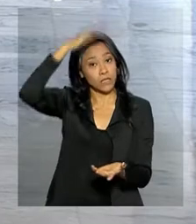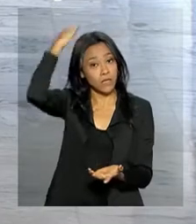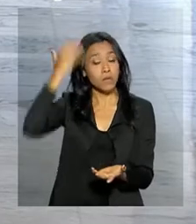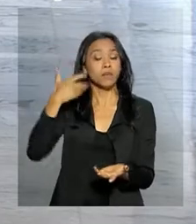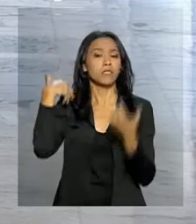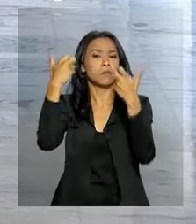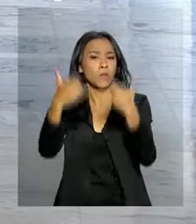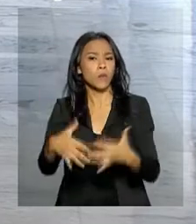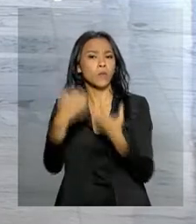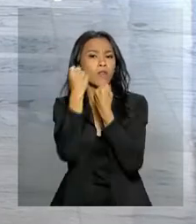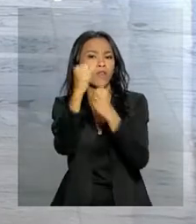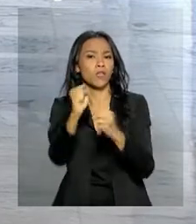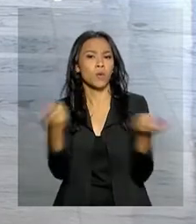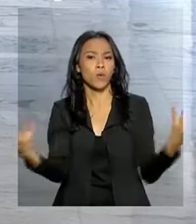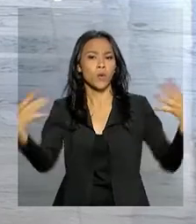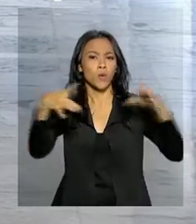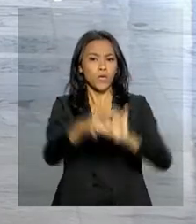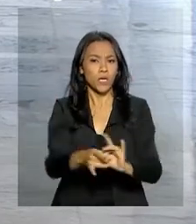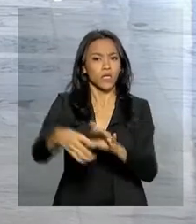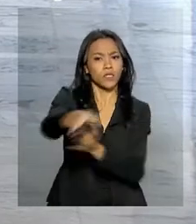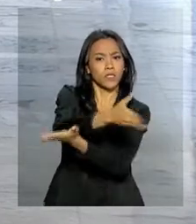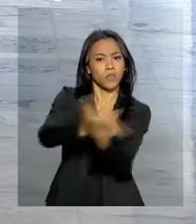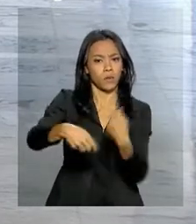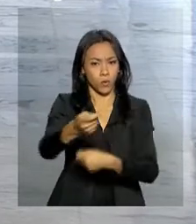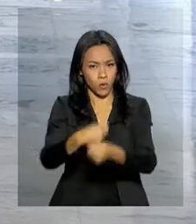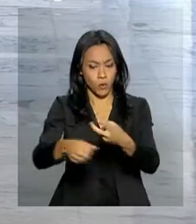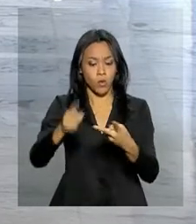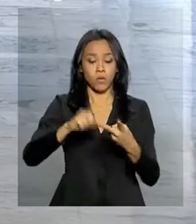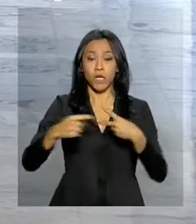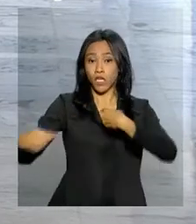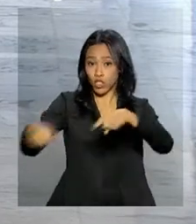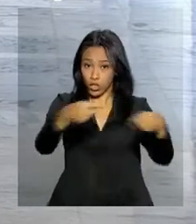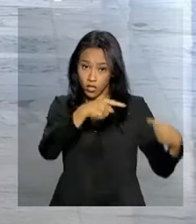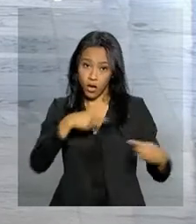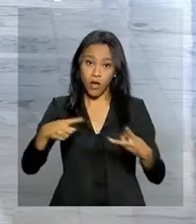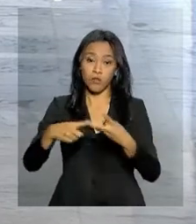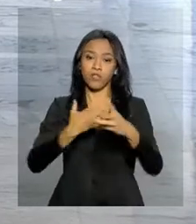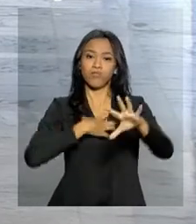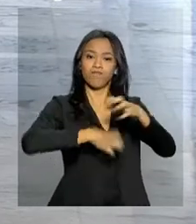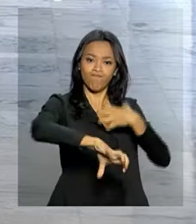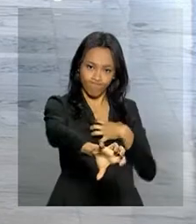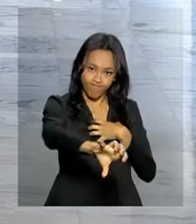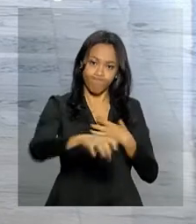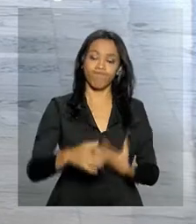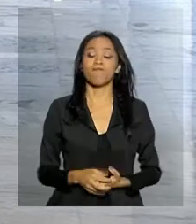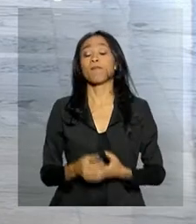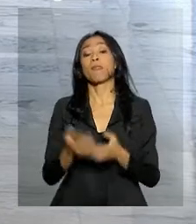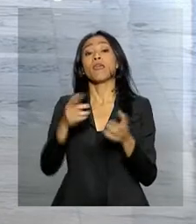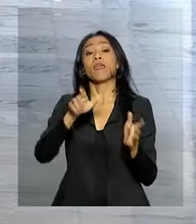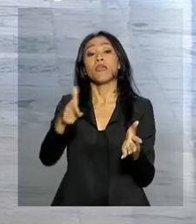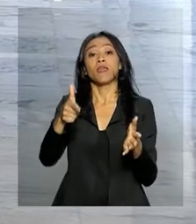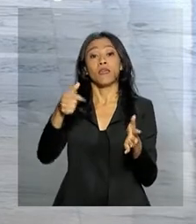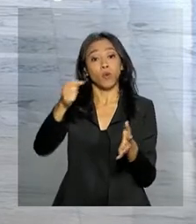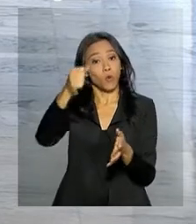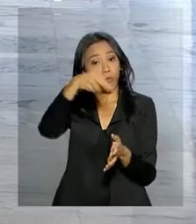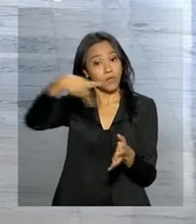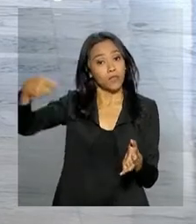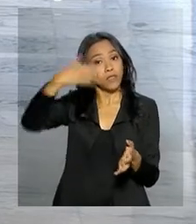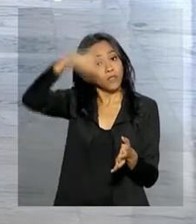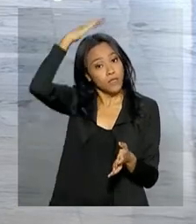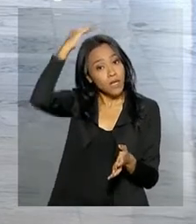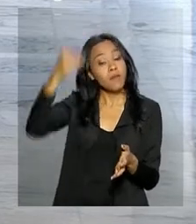integração econômica o diálogo ea solidariedade e antes de deixar nova york ele concedeu uma